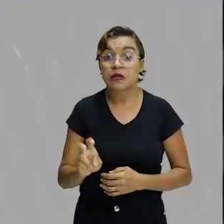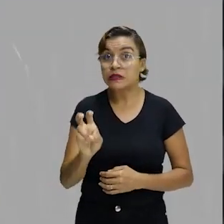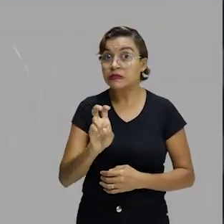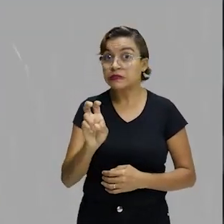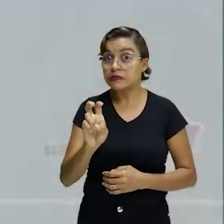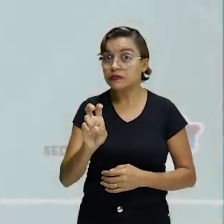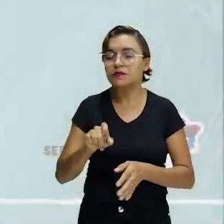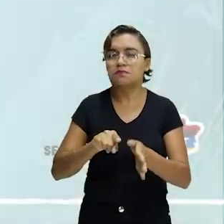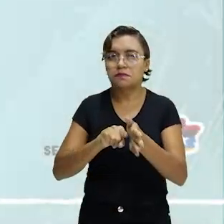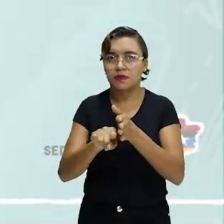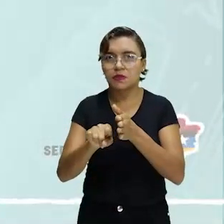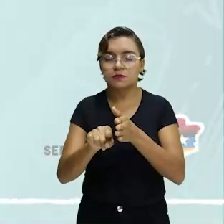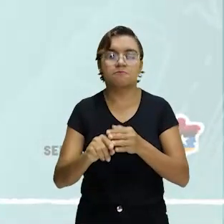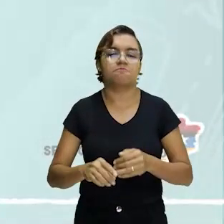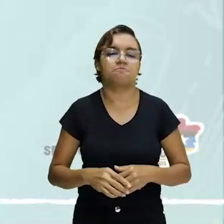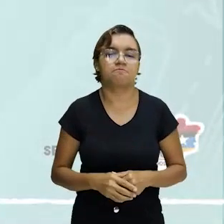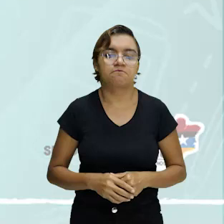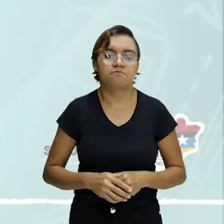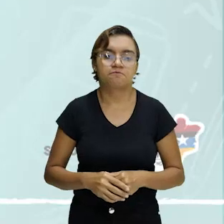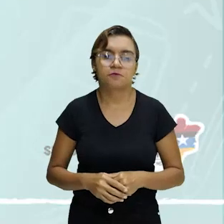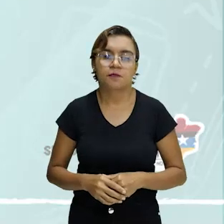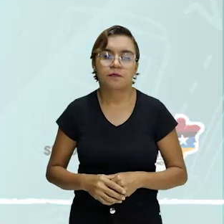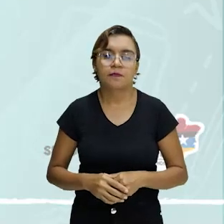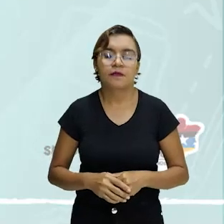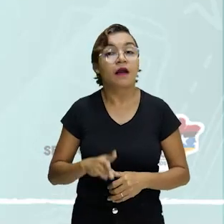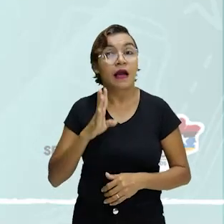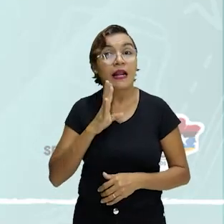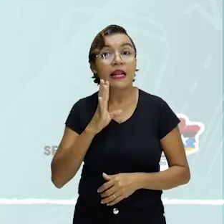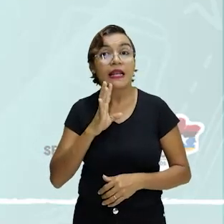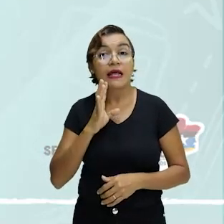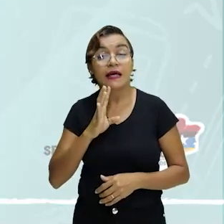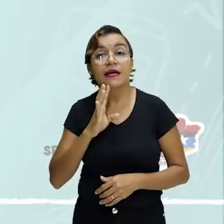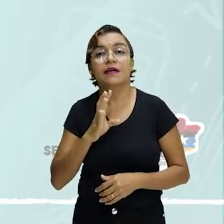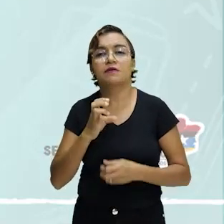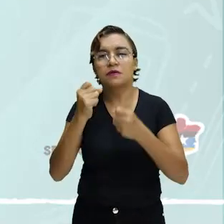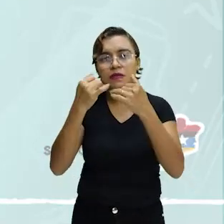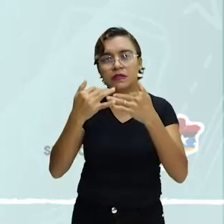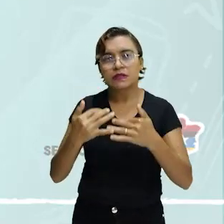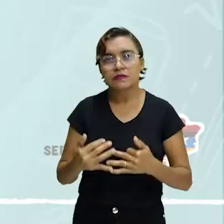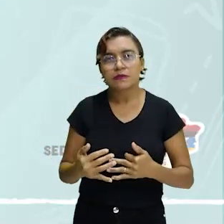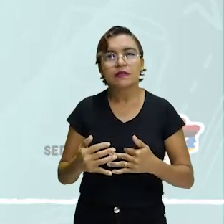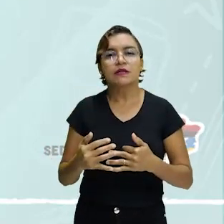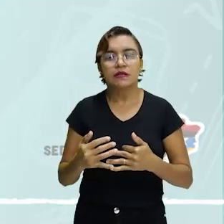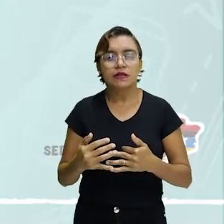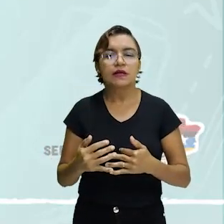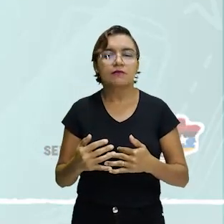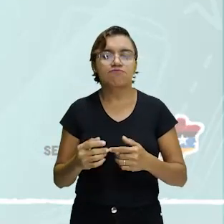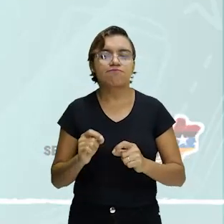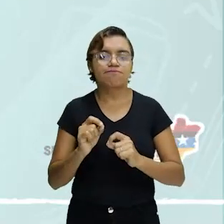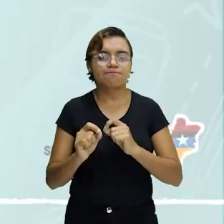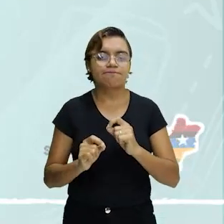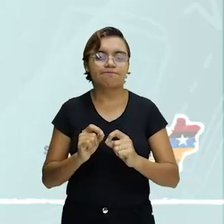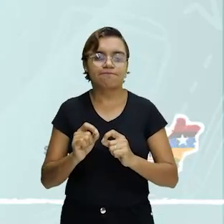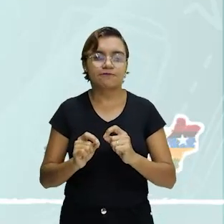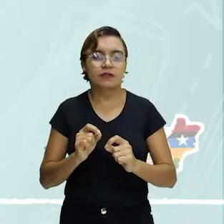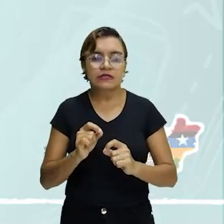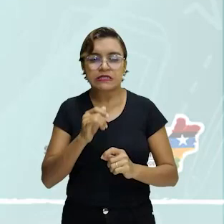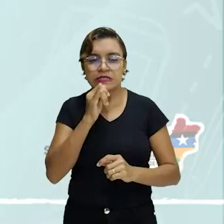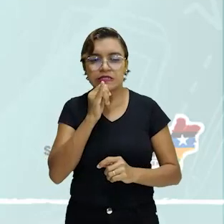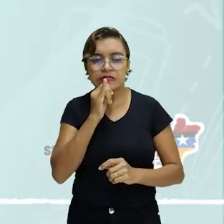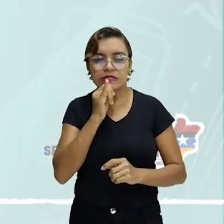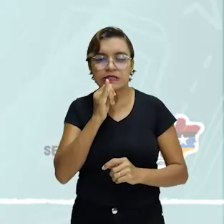questão. 5ª questão ela é muito legal porque ela fala da arquitetura e essa questão eu queria chegar nela